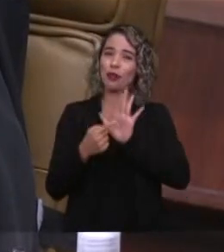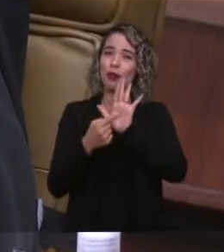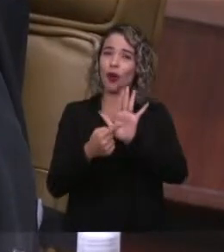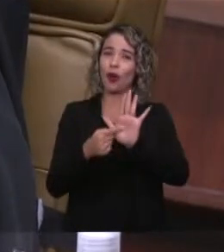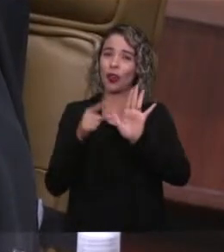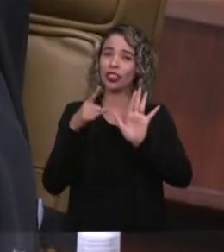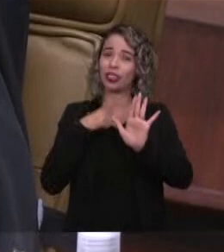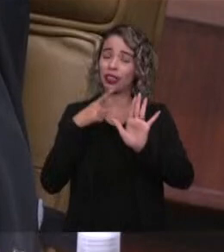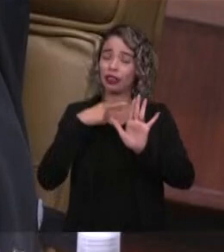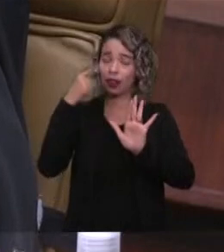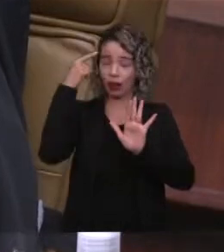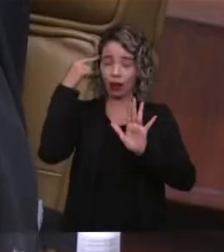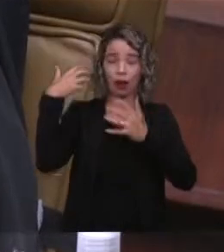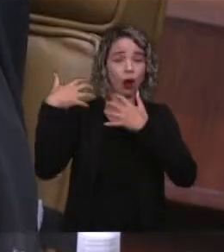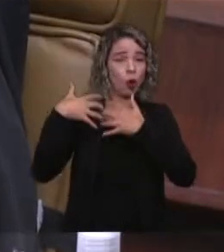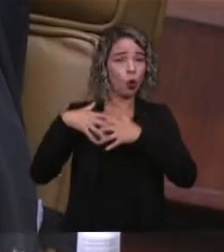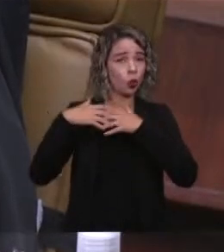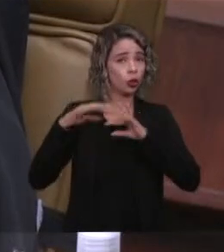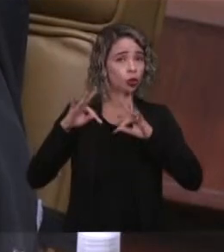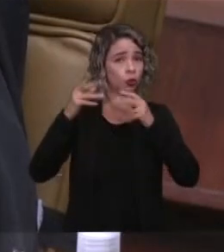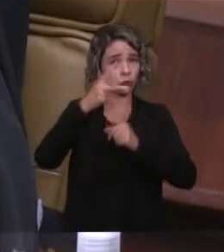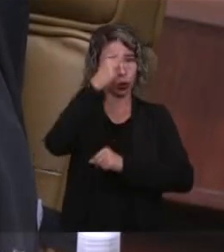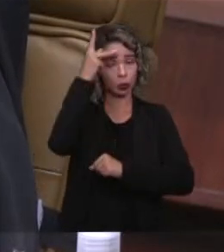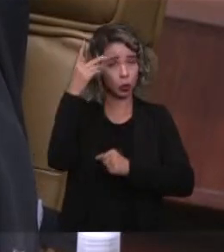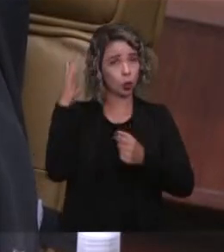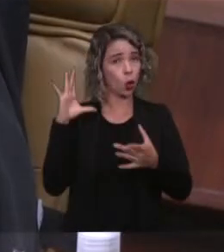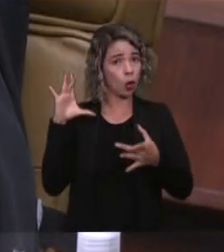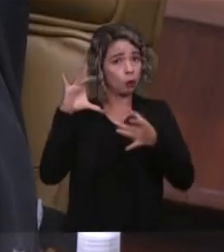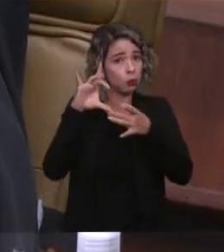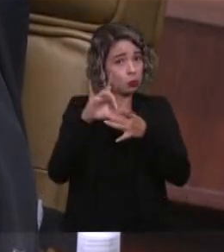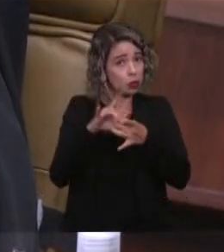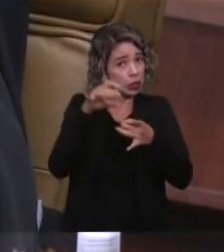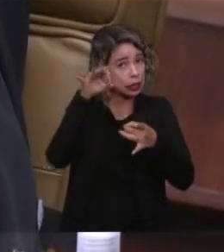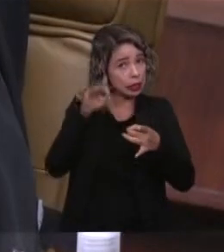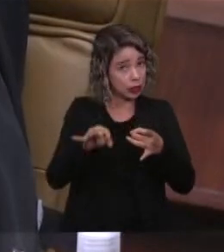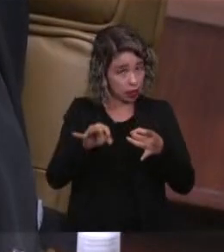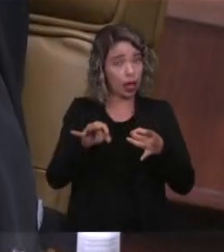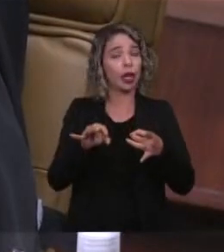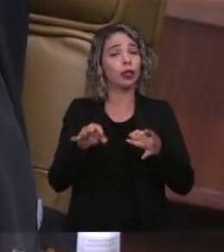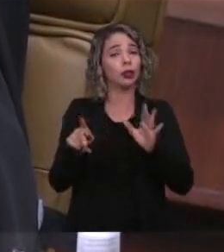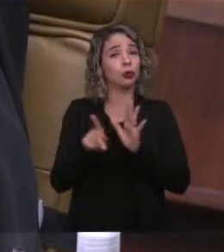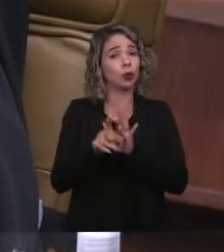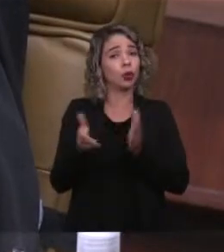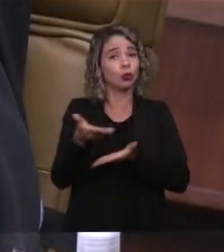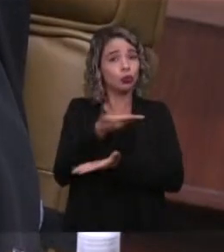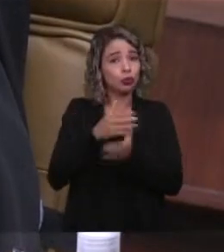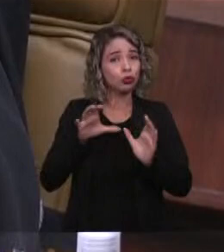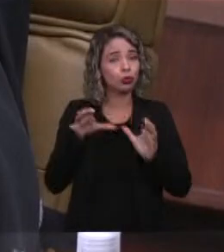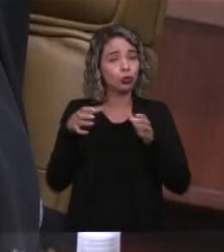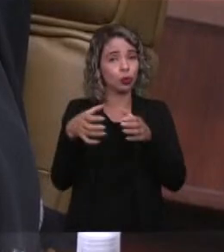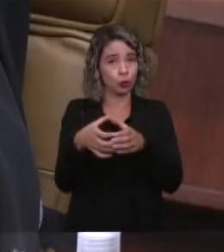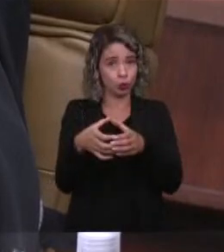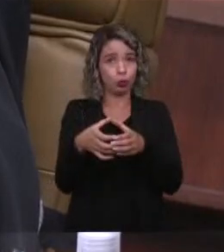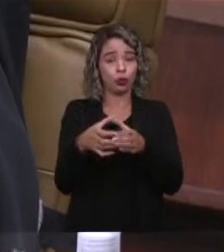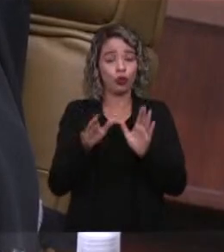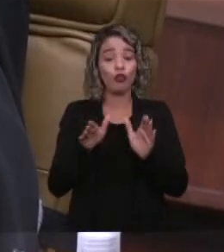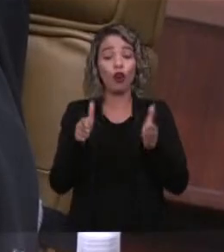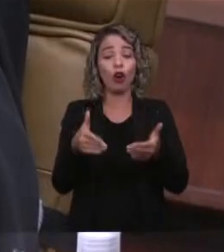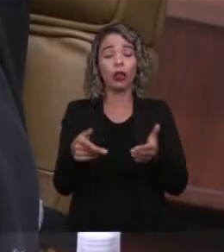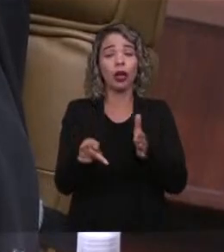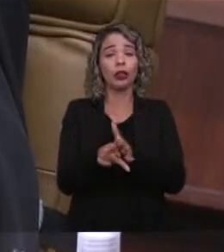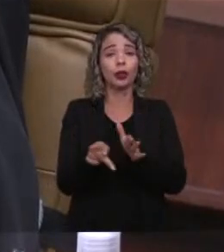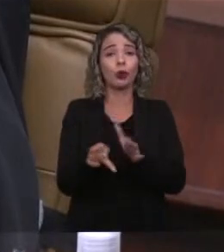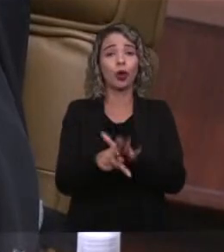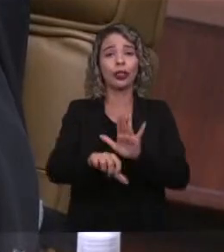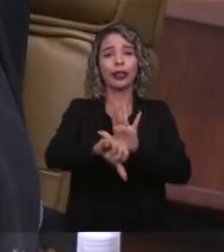a consciência de cada um em tomar parte, como efetivamente tomaram, em associação, voltada à